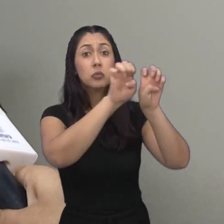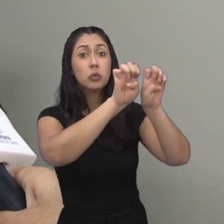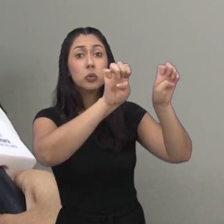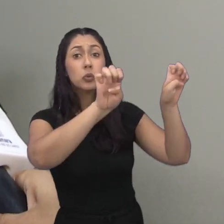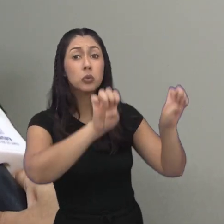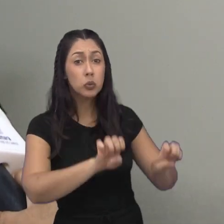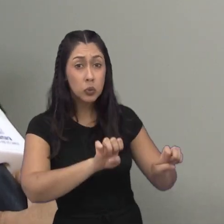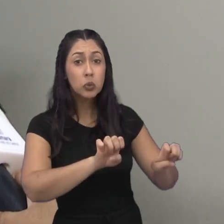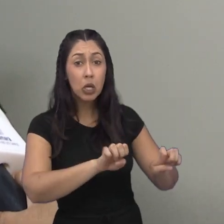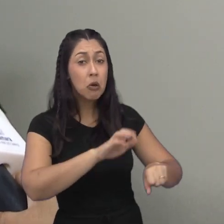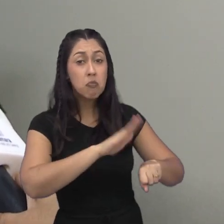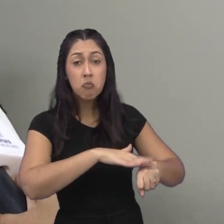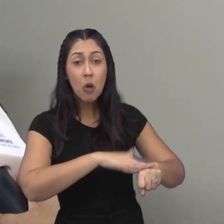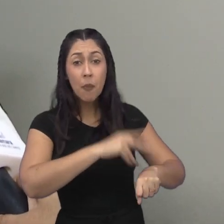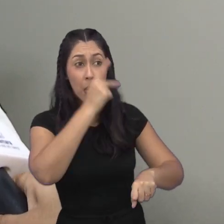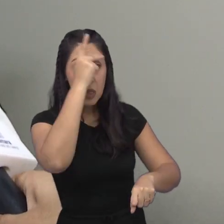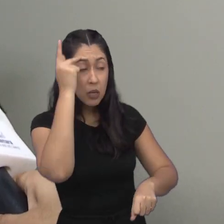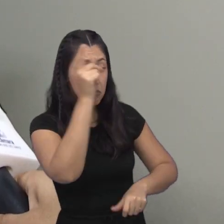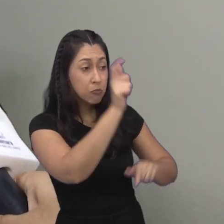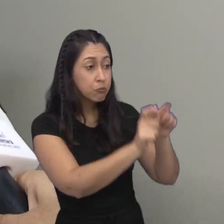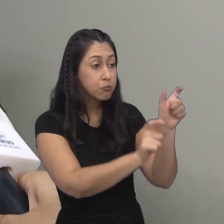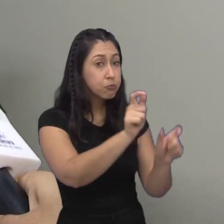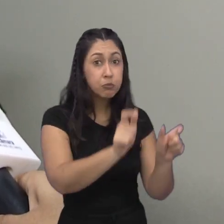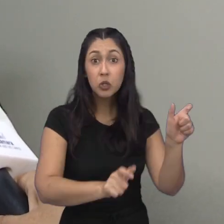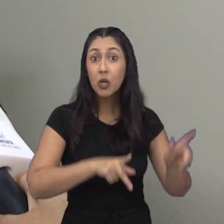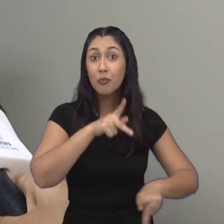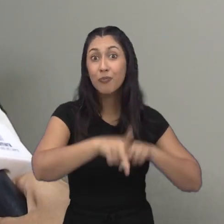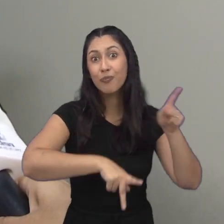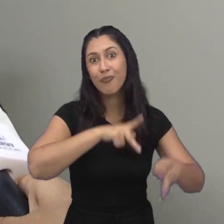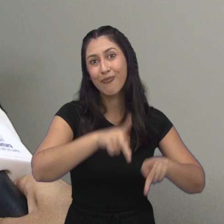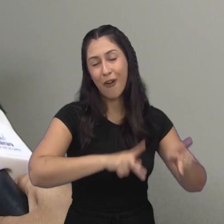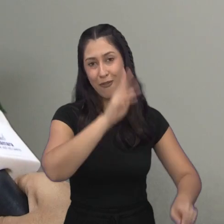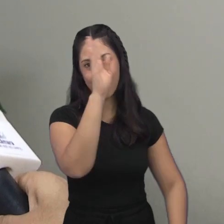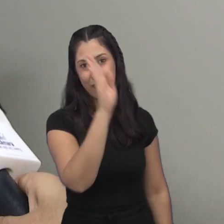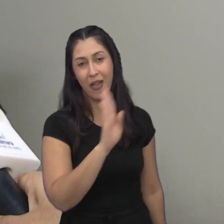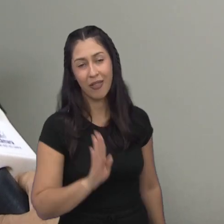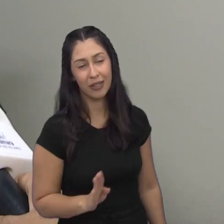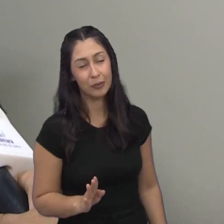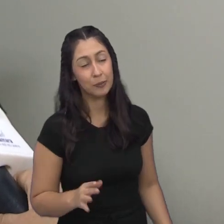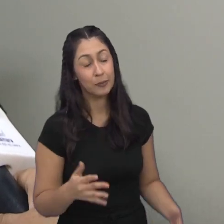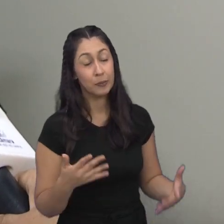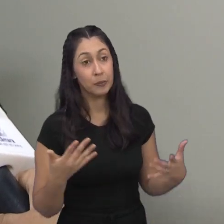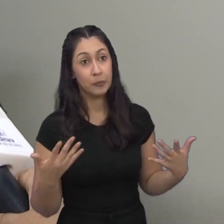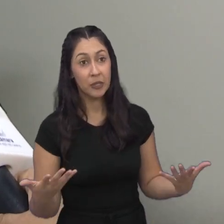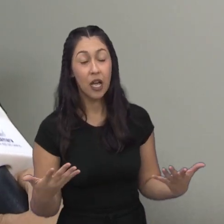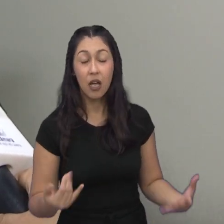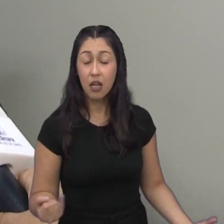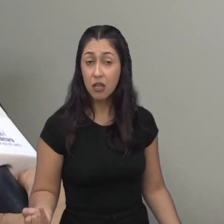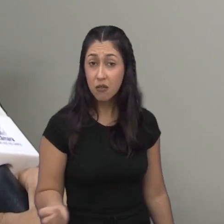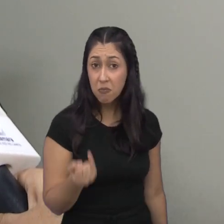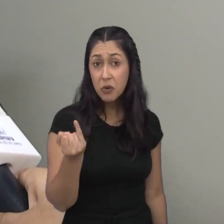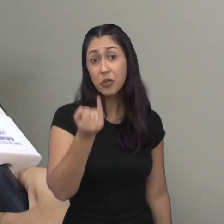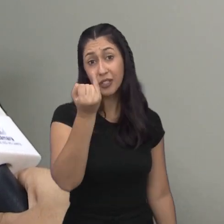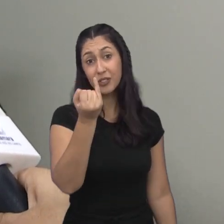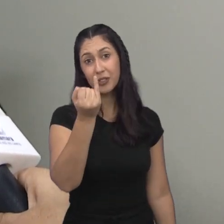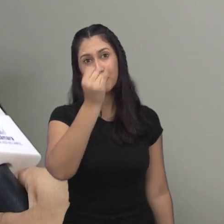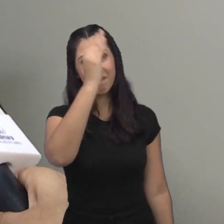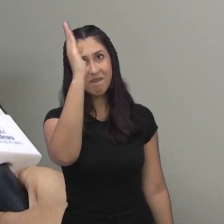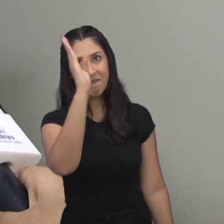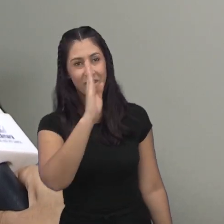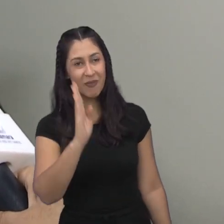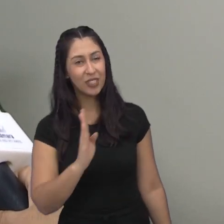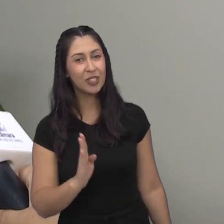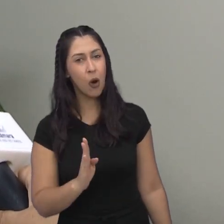estrutura para as pessoas, para o povo brasileiro, né? Então, é importante para o